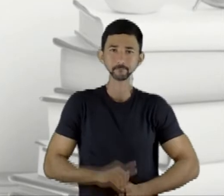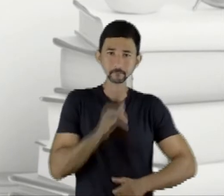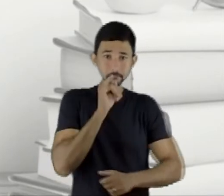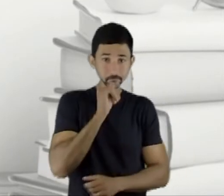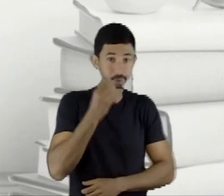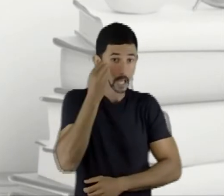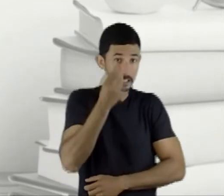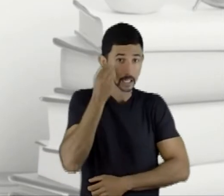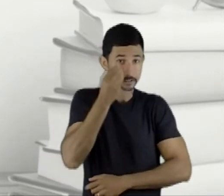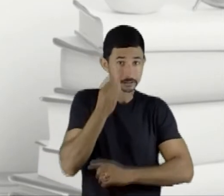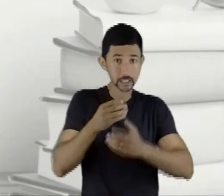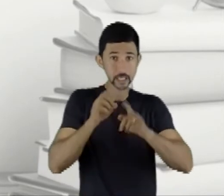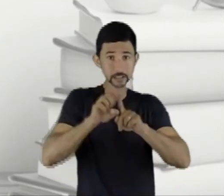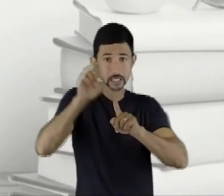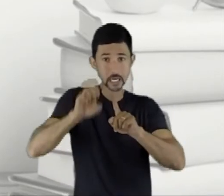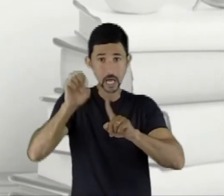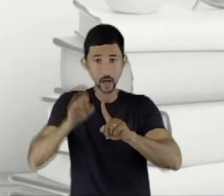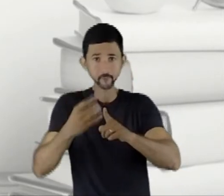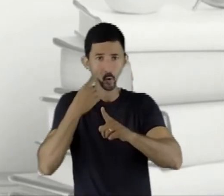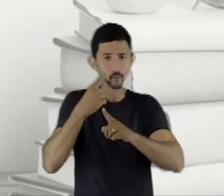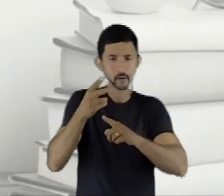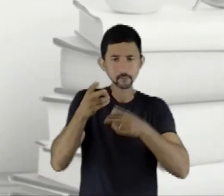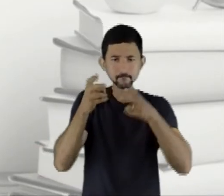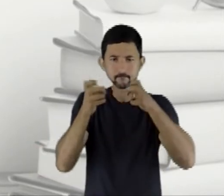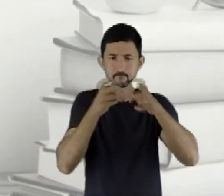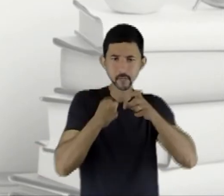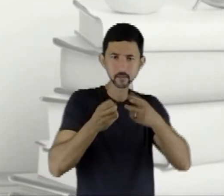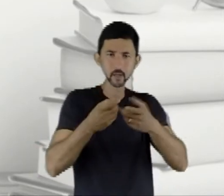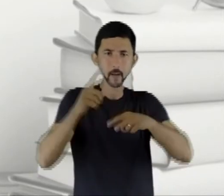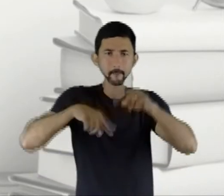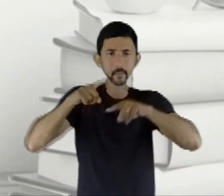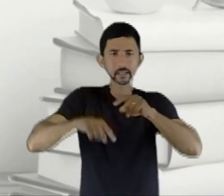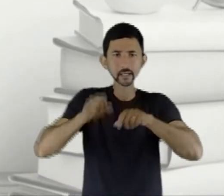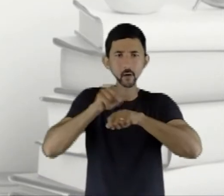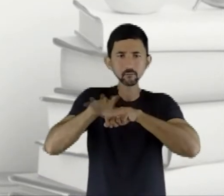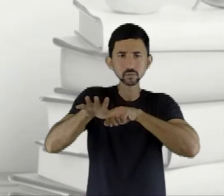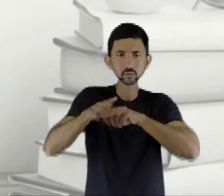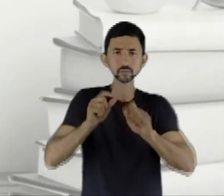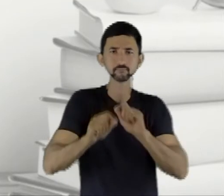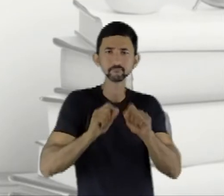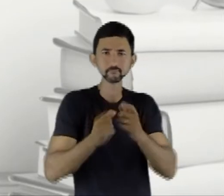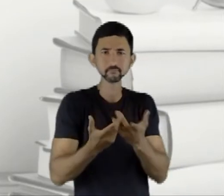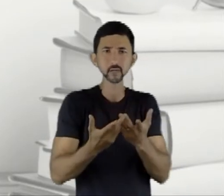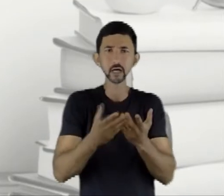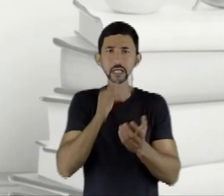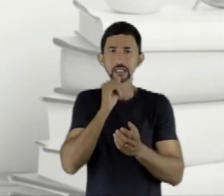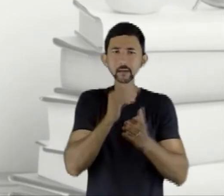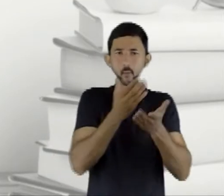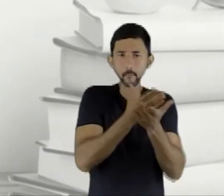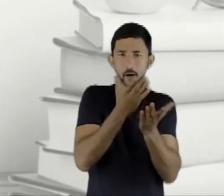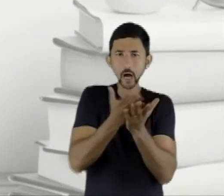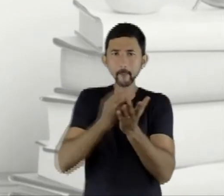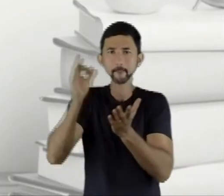Analisando o gráfico, podemos visualizar os itens de exportação e o percentual com que cada